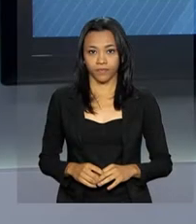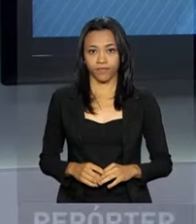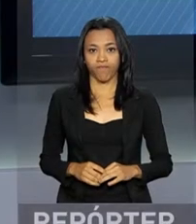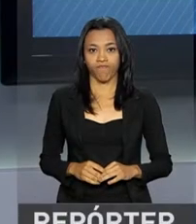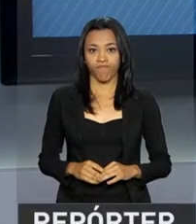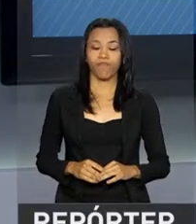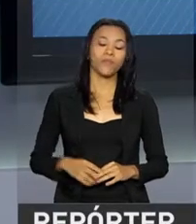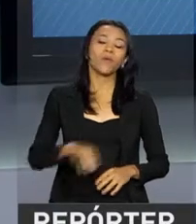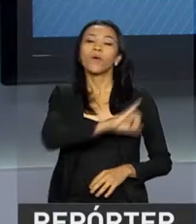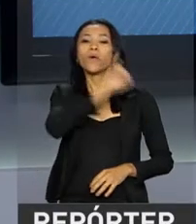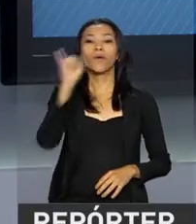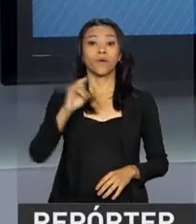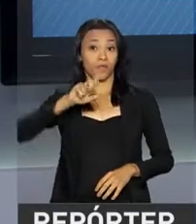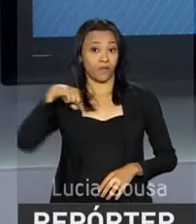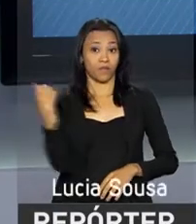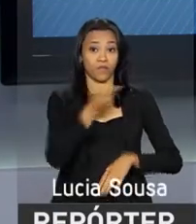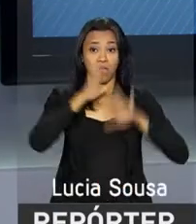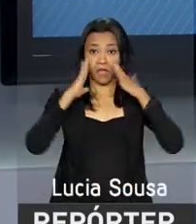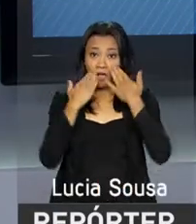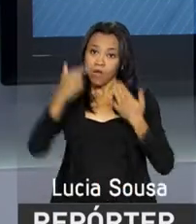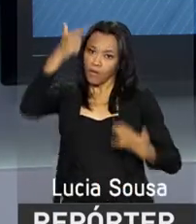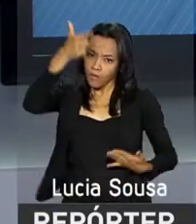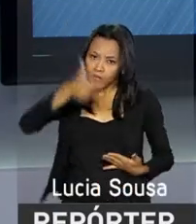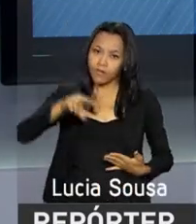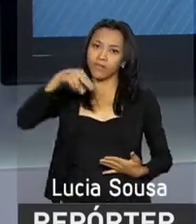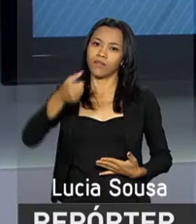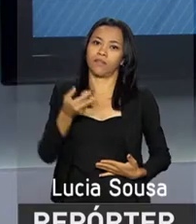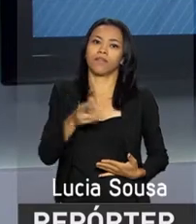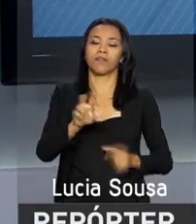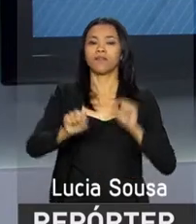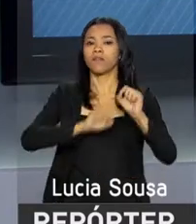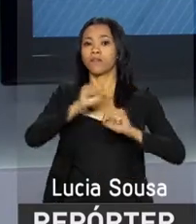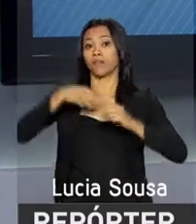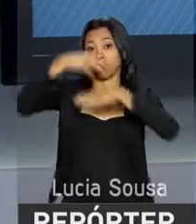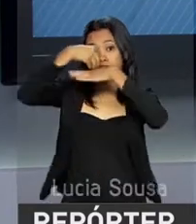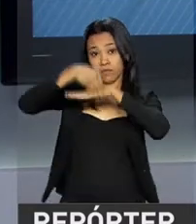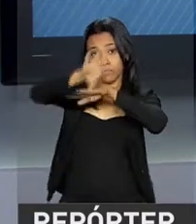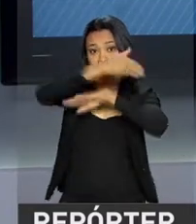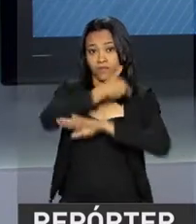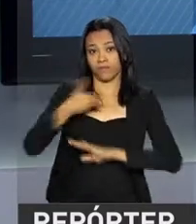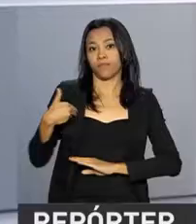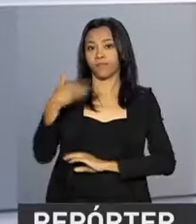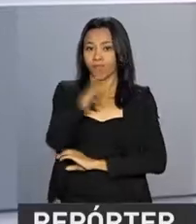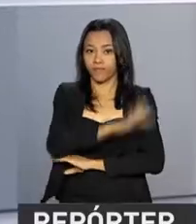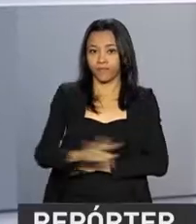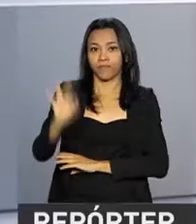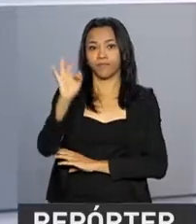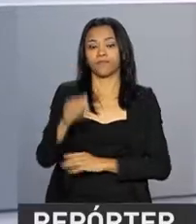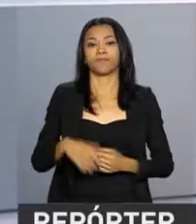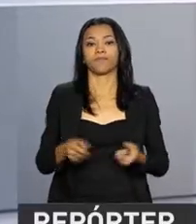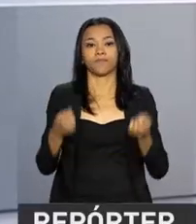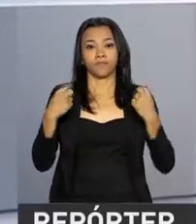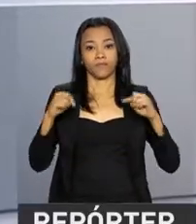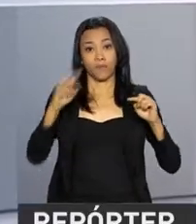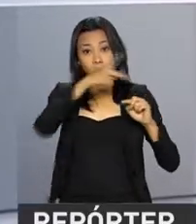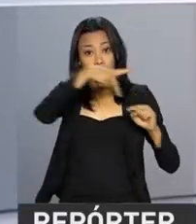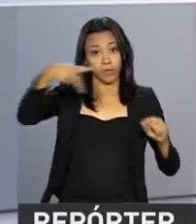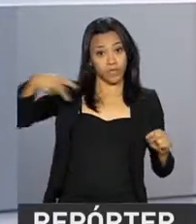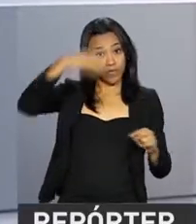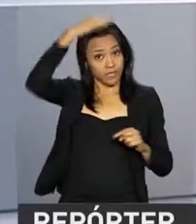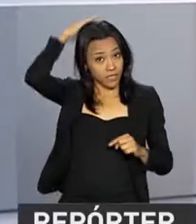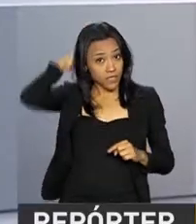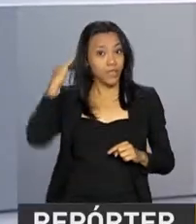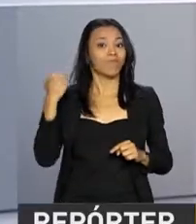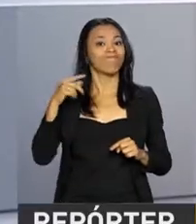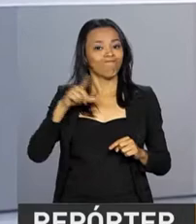o la no ar mais uma edição do repórter nbr as notícias do governo federal o presidente michel temer passou